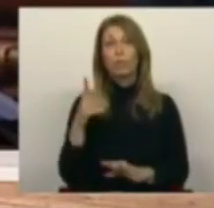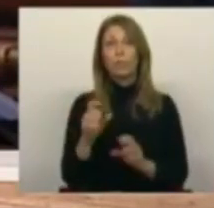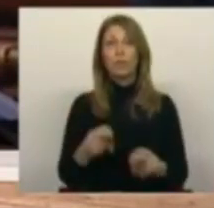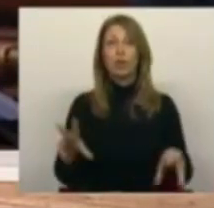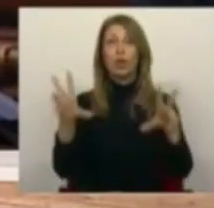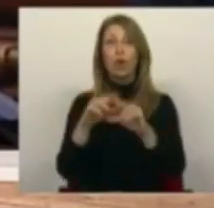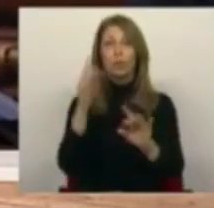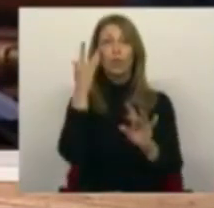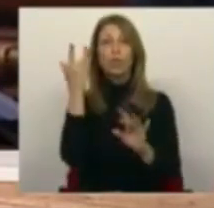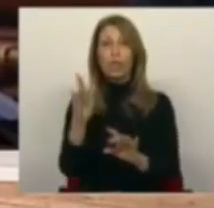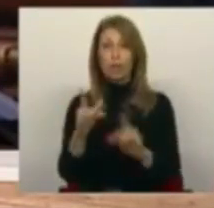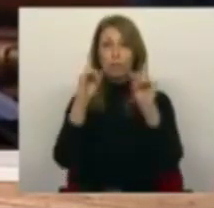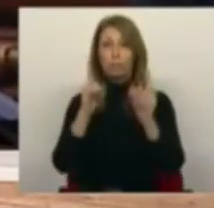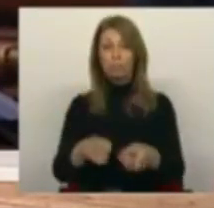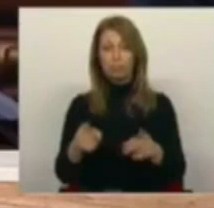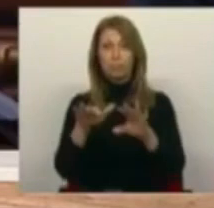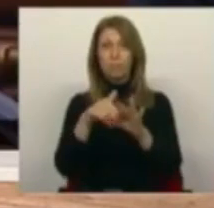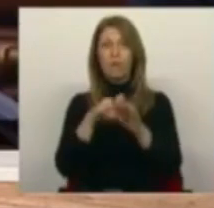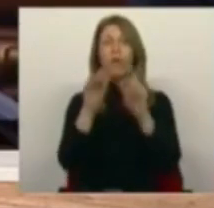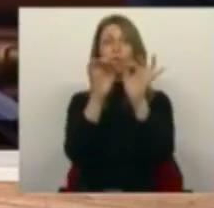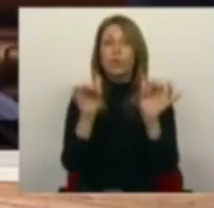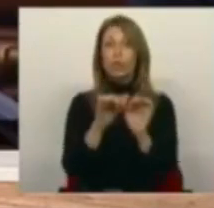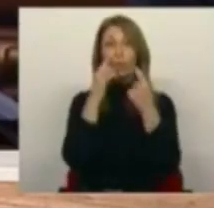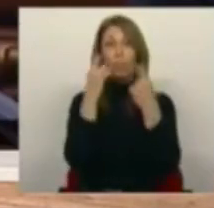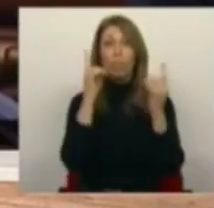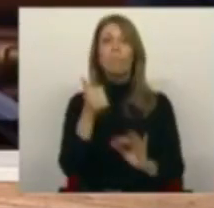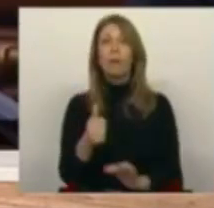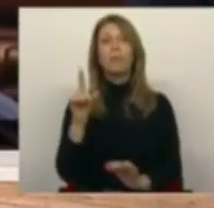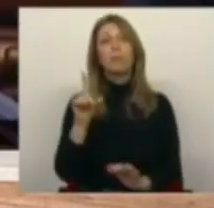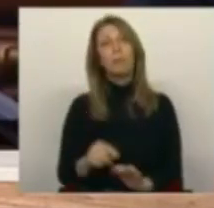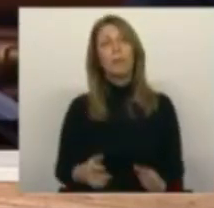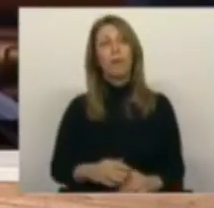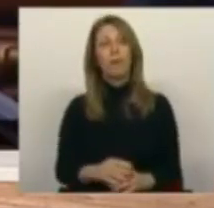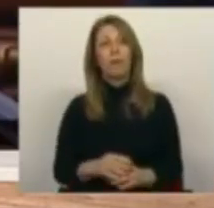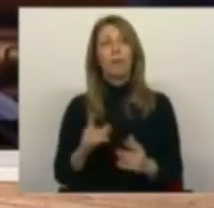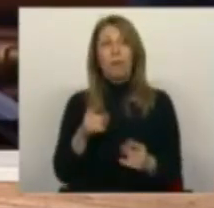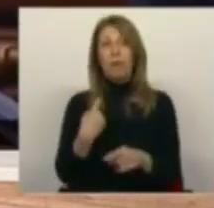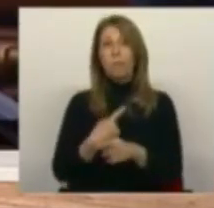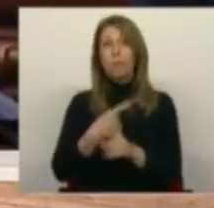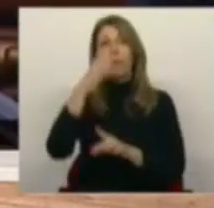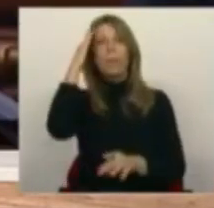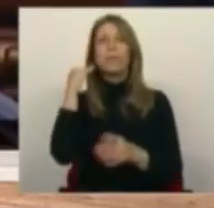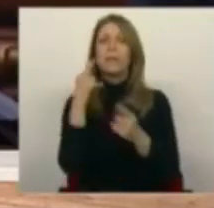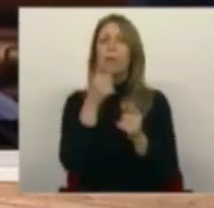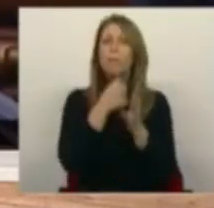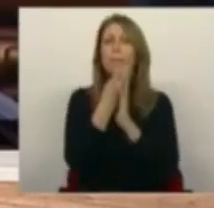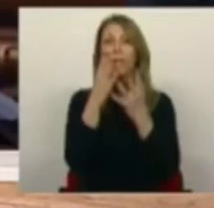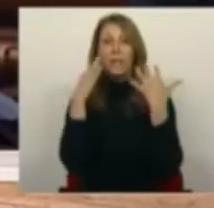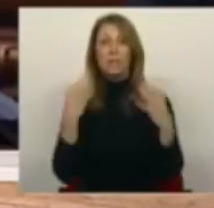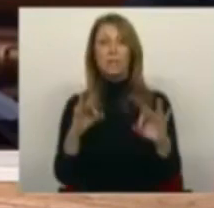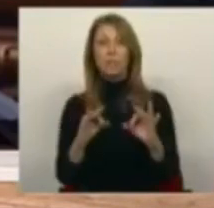novos estrangeiros que passam a entrar no sistema, mostra bem também aqui até a capacidade de uma medida de simplificação